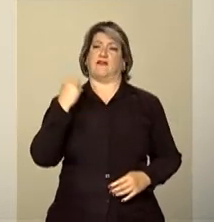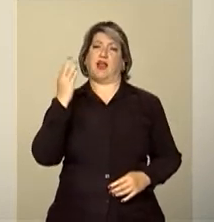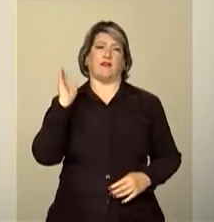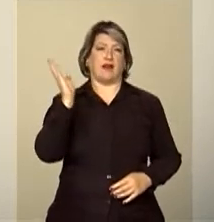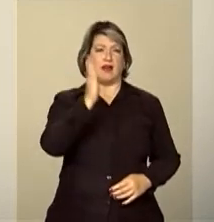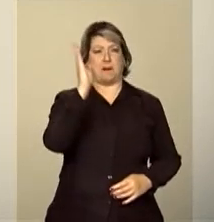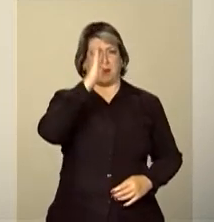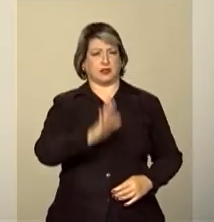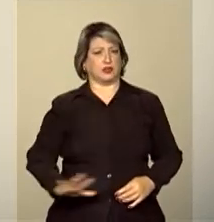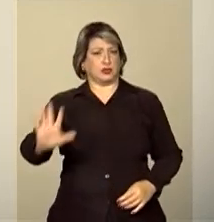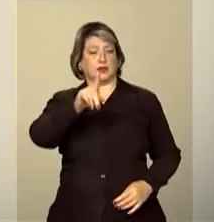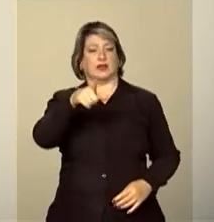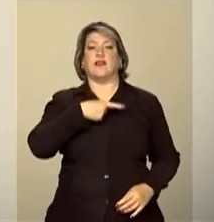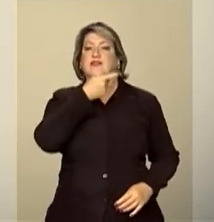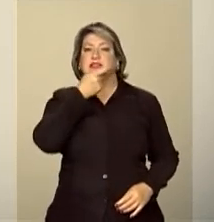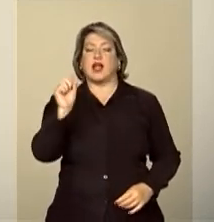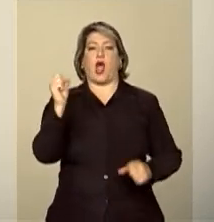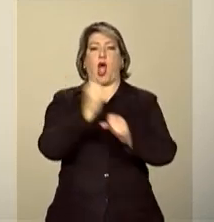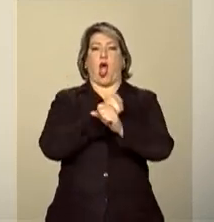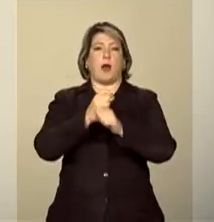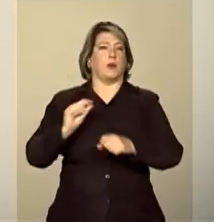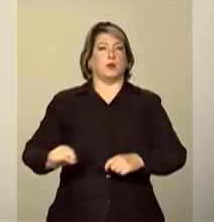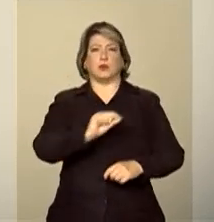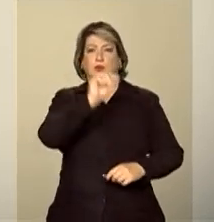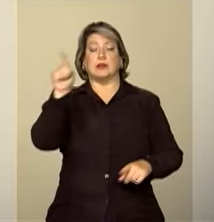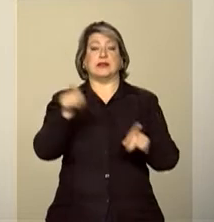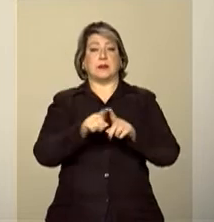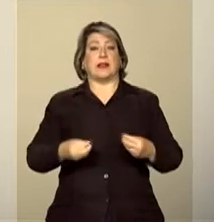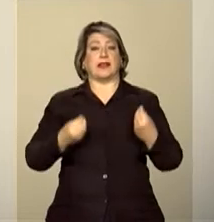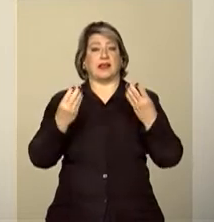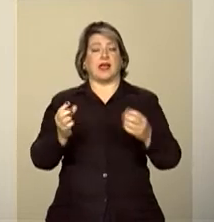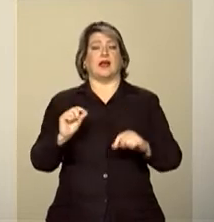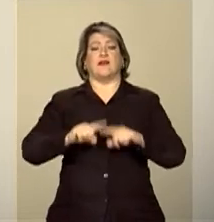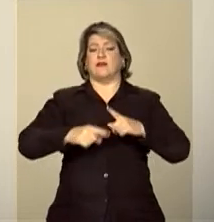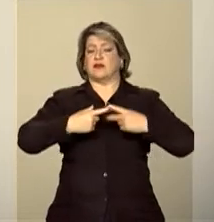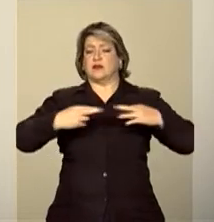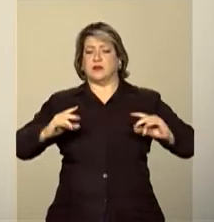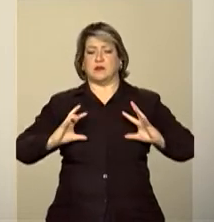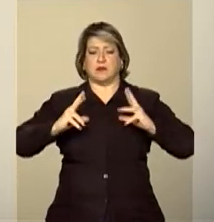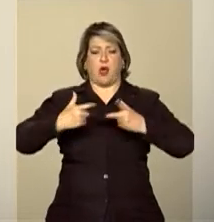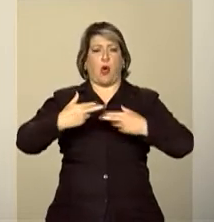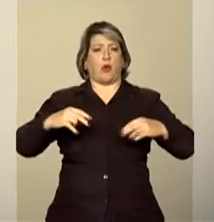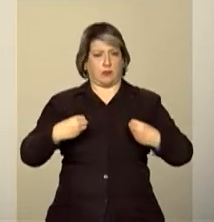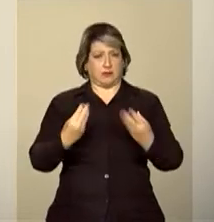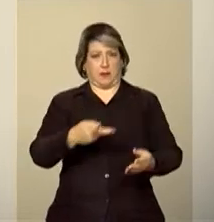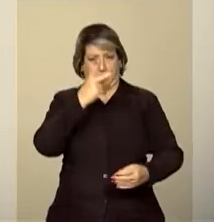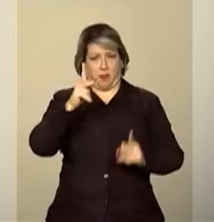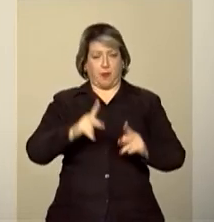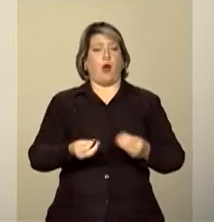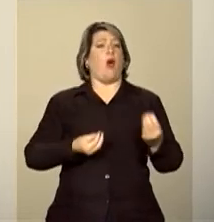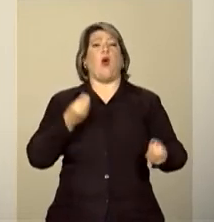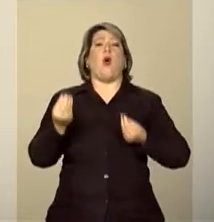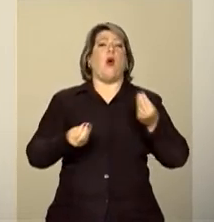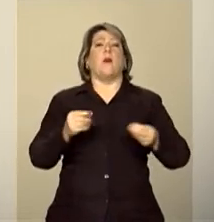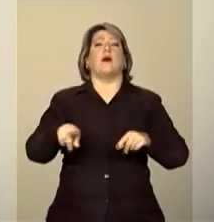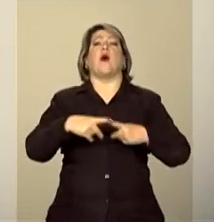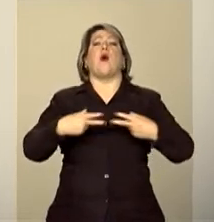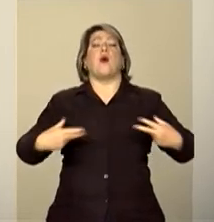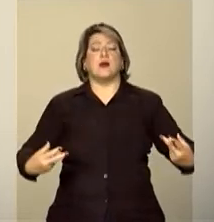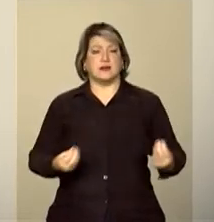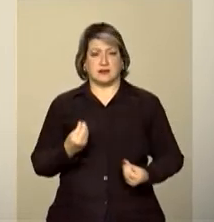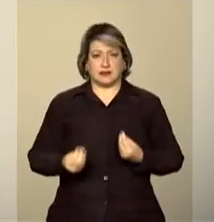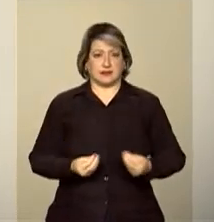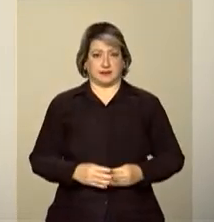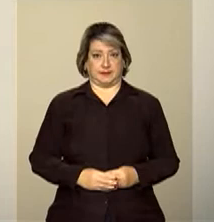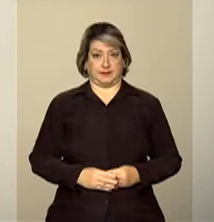afora a senhora tem visitado obras e também feito faz entrega de equipamentos importantes para a população liga para gente que equipamento